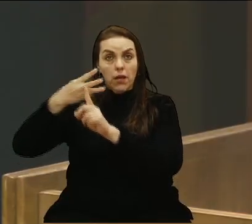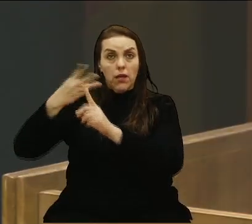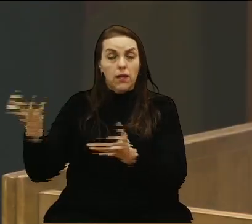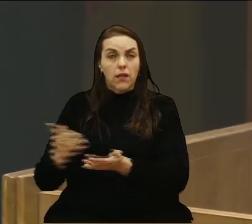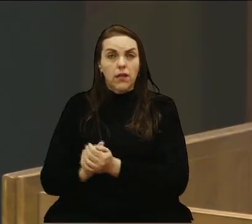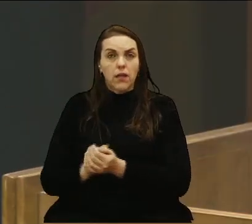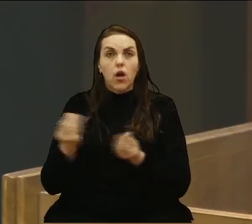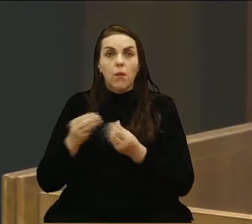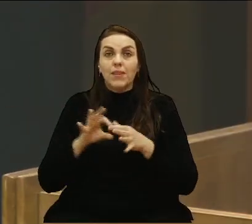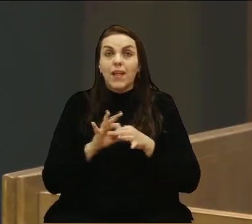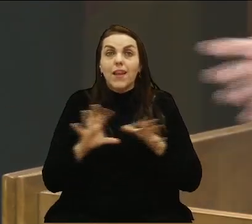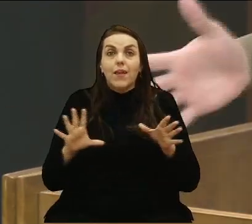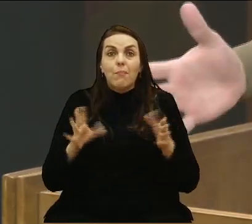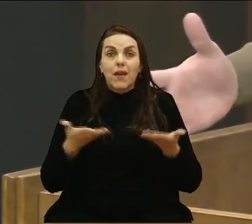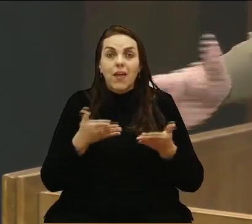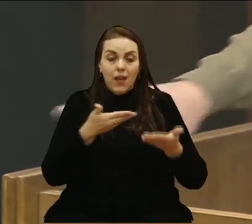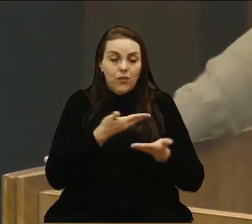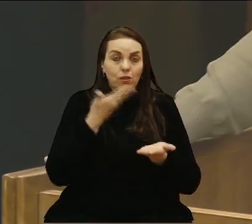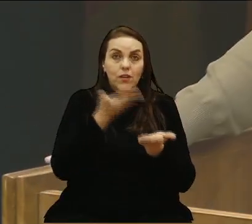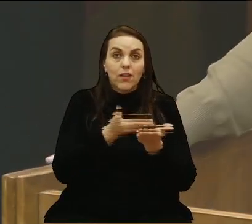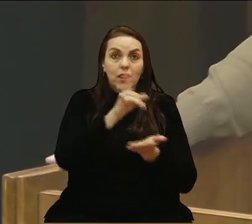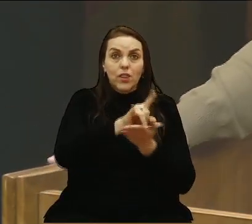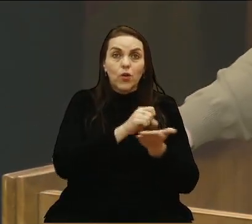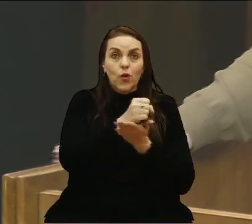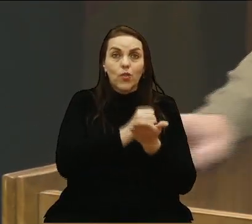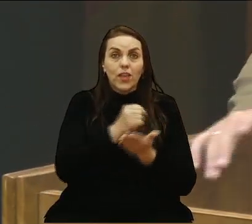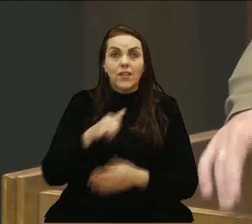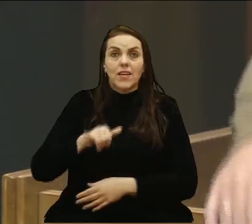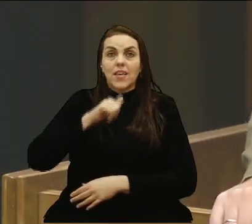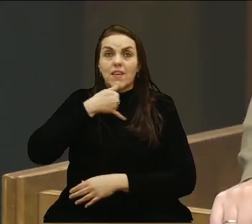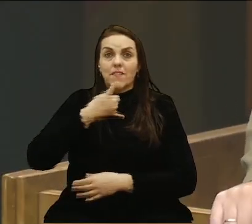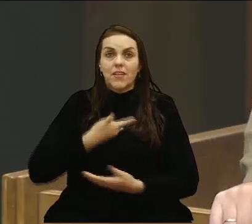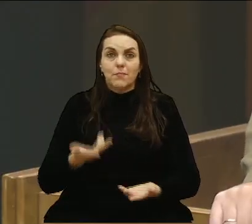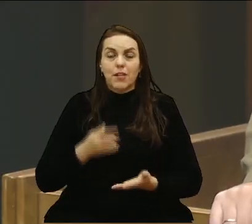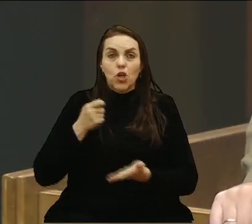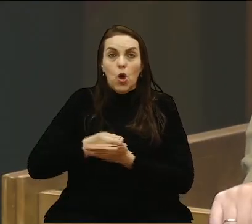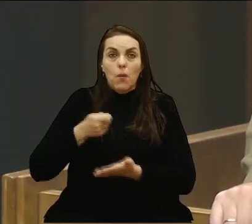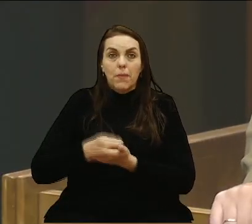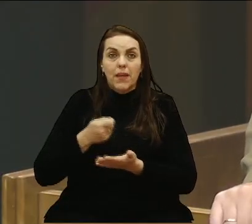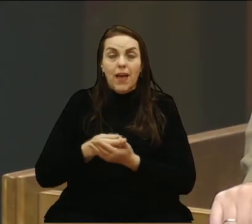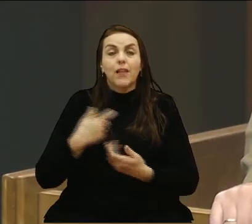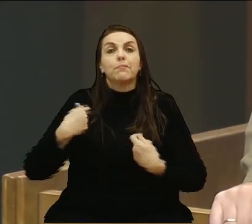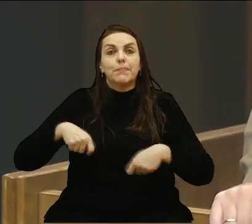Outorgado e mais do que isso, infelizmente, por sermos obrigados a contratá-la,